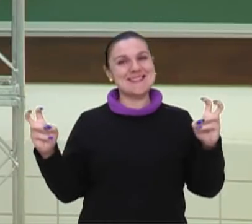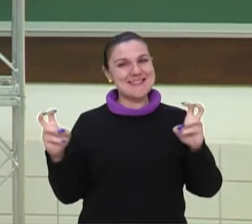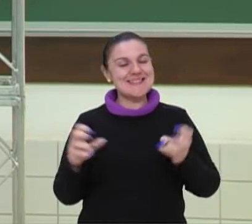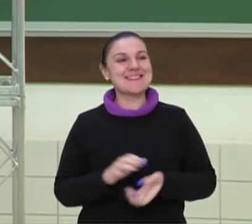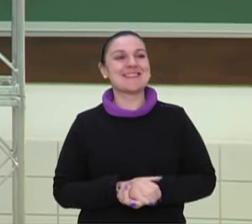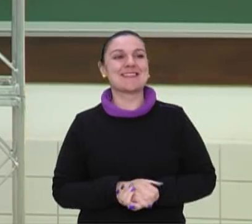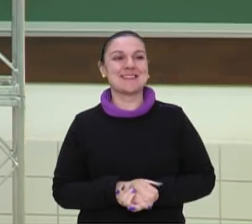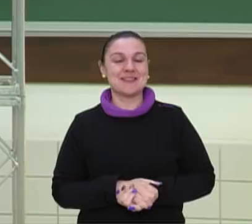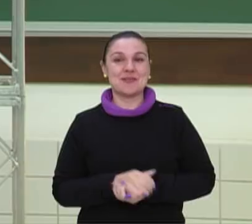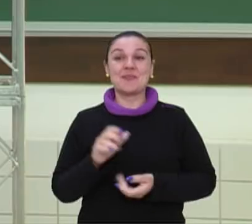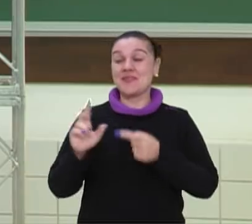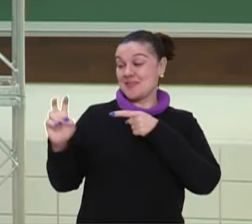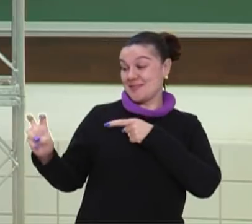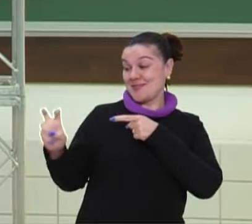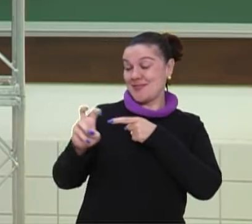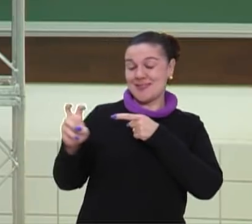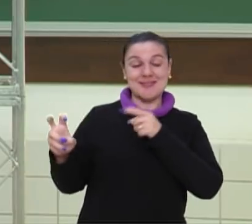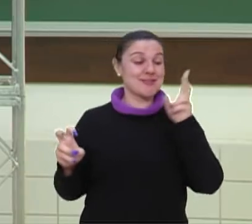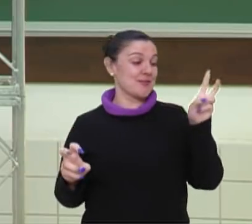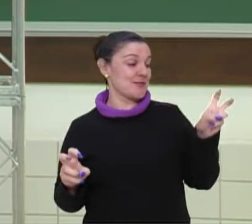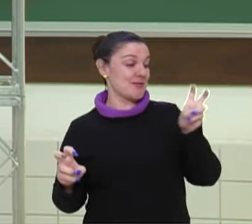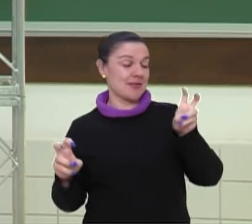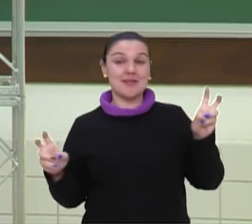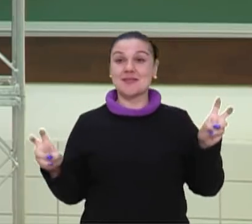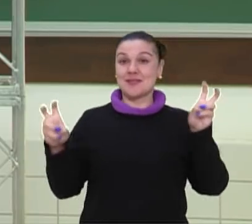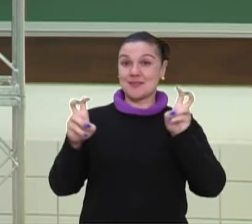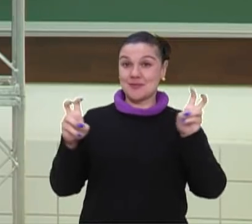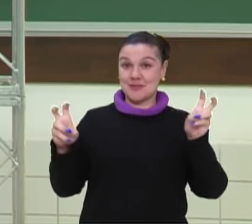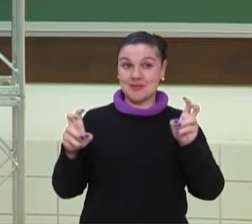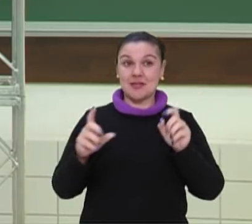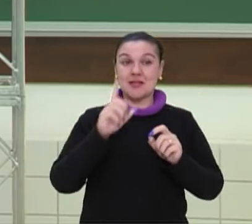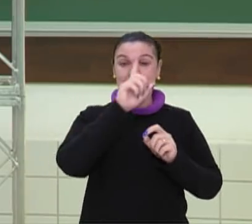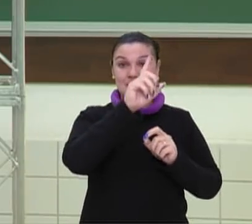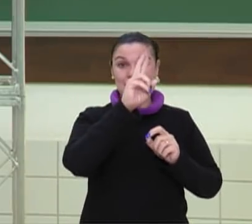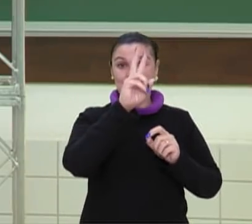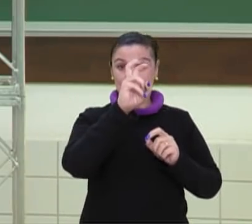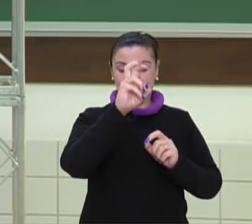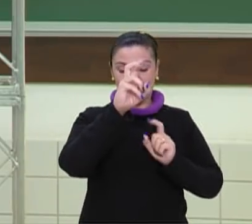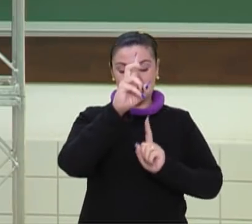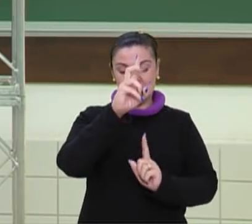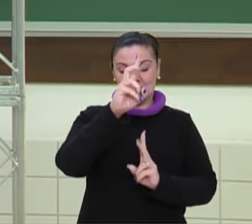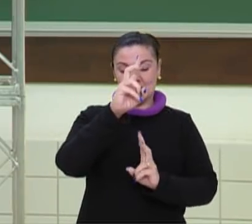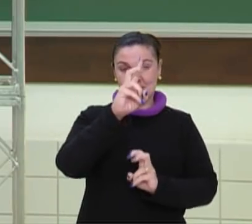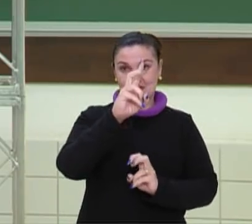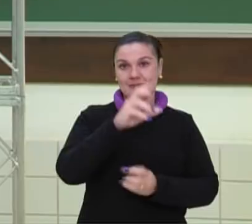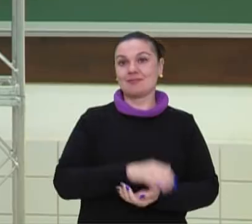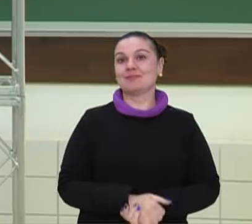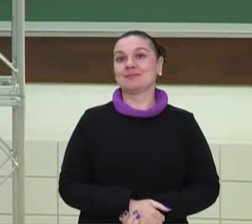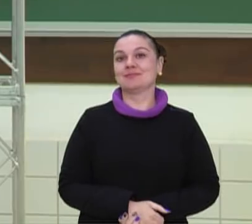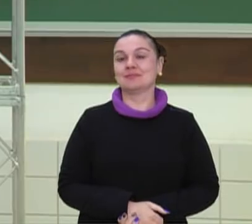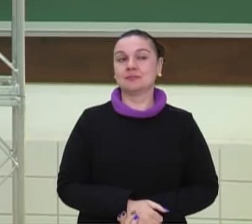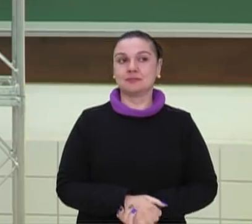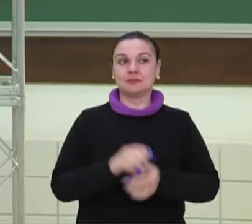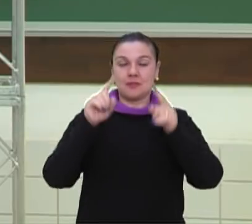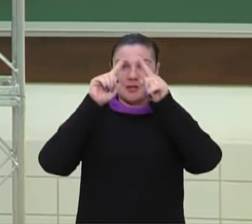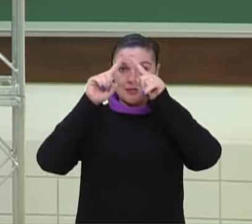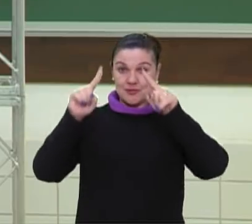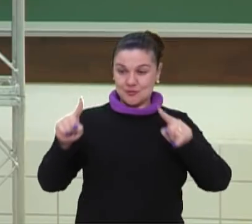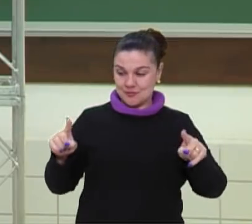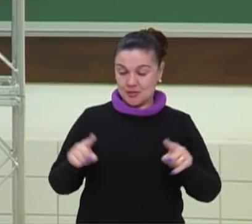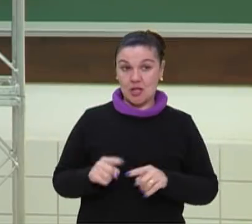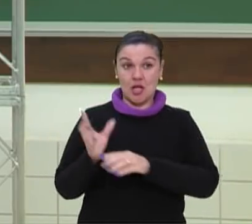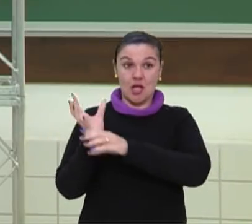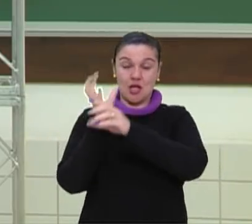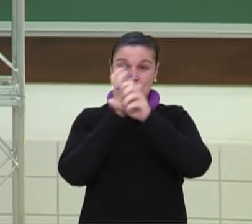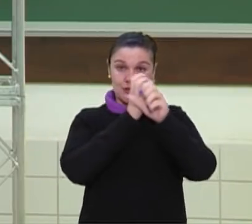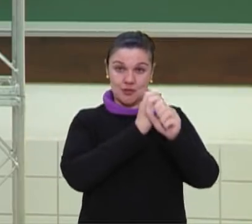graus. 55 graus, 55 graus, 125 e 125. Se a gente somar os